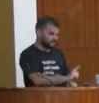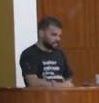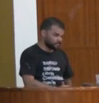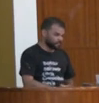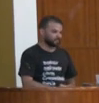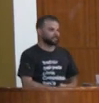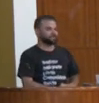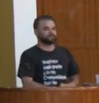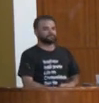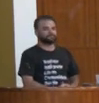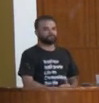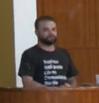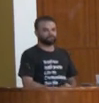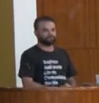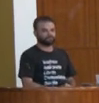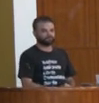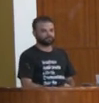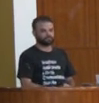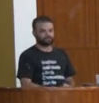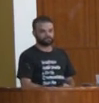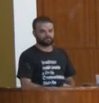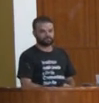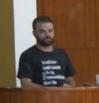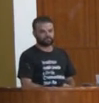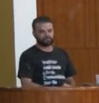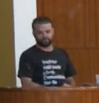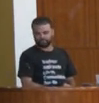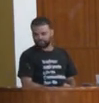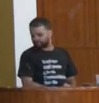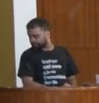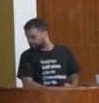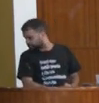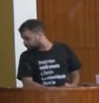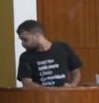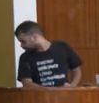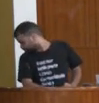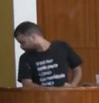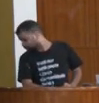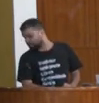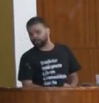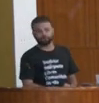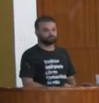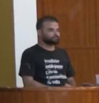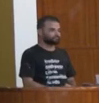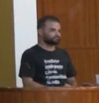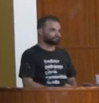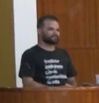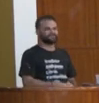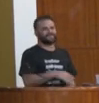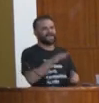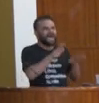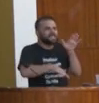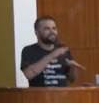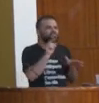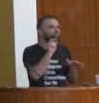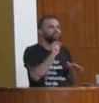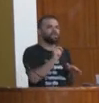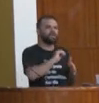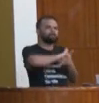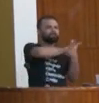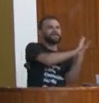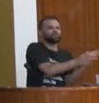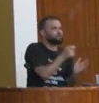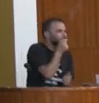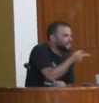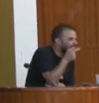ele se exprime de diversas formas. Ele pode ser uma coisa ostensiva, através de piadas, de